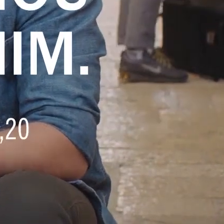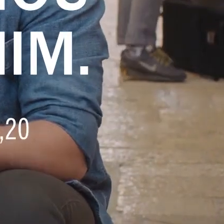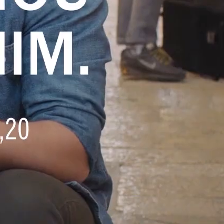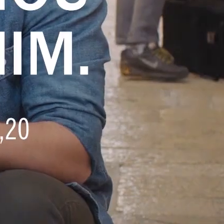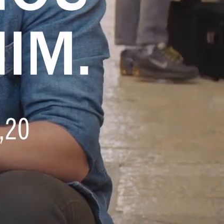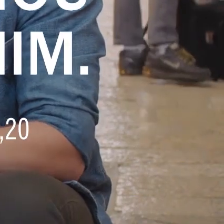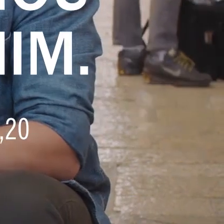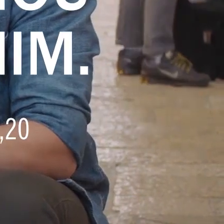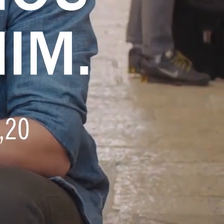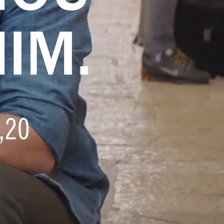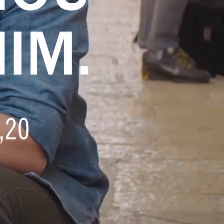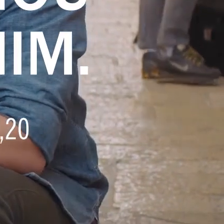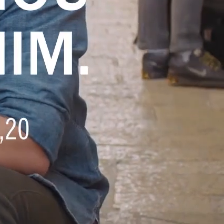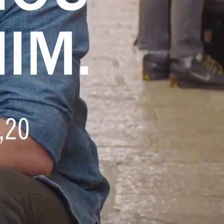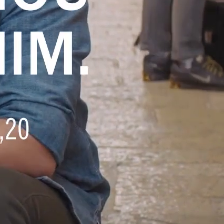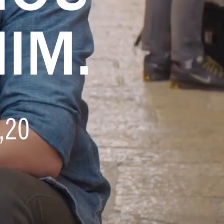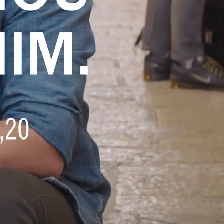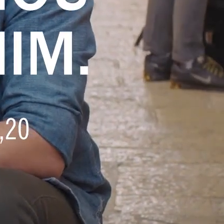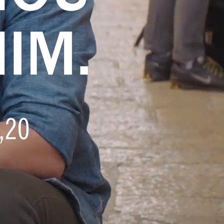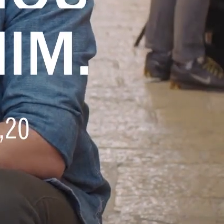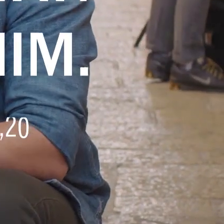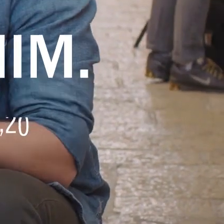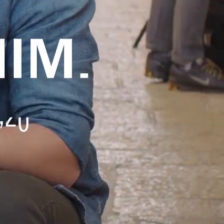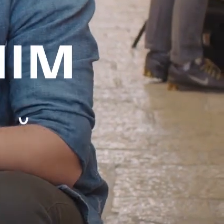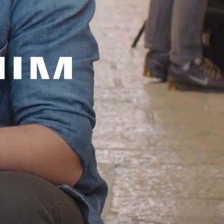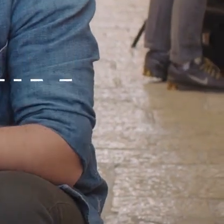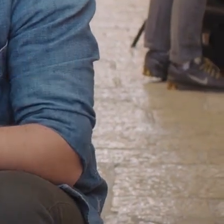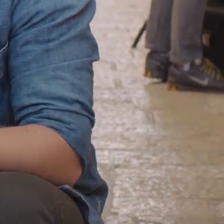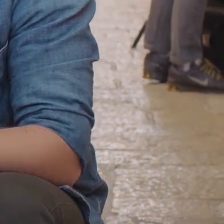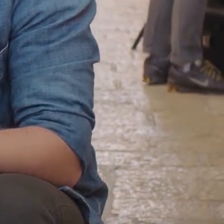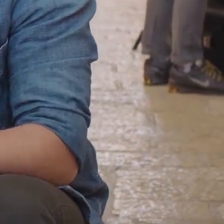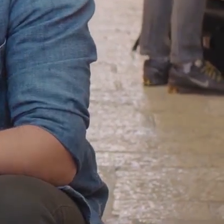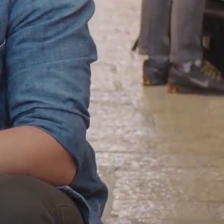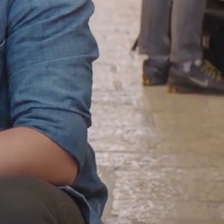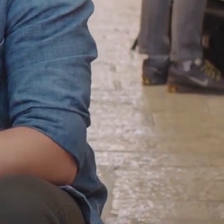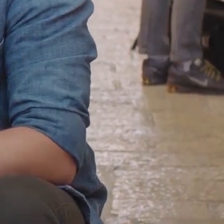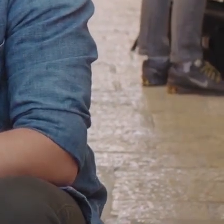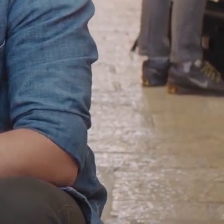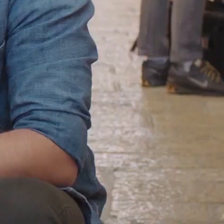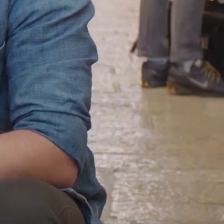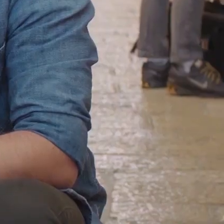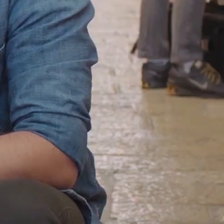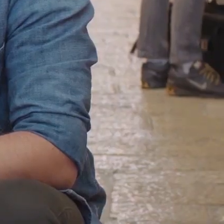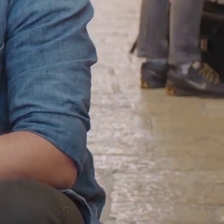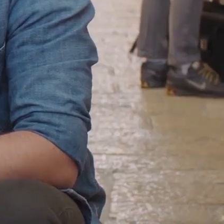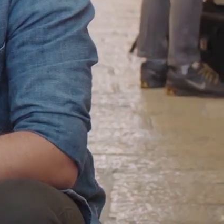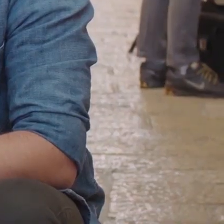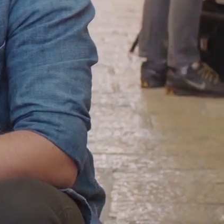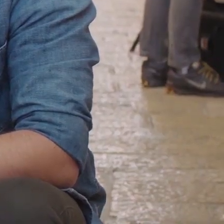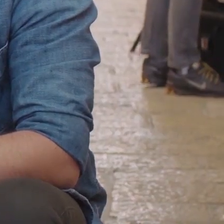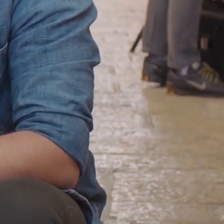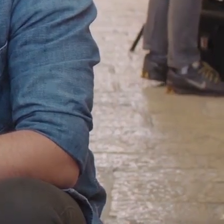referindo a Jesus, me amou e se entregou por mim. Jesus morreu porque ama você. Essa é a razão da cruz.